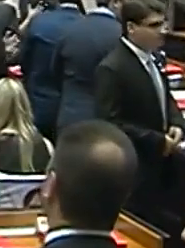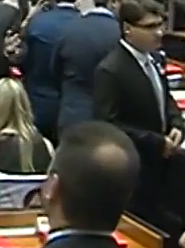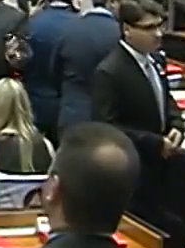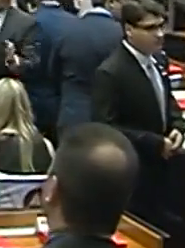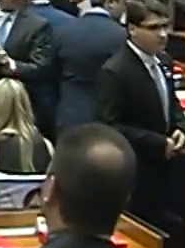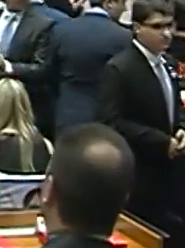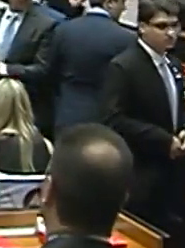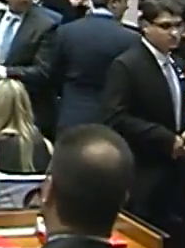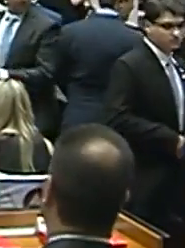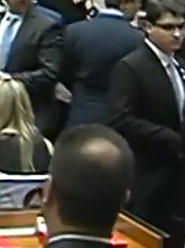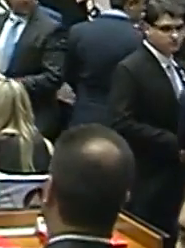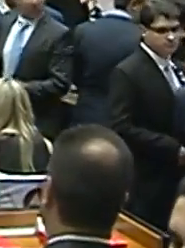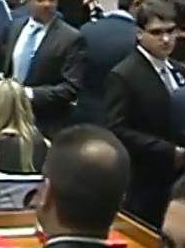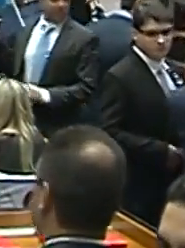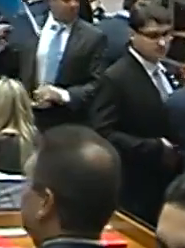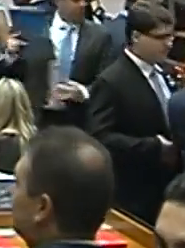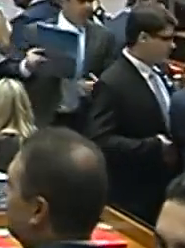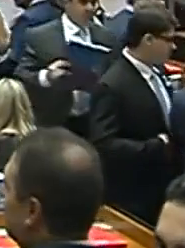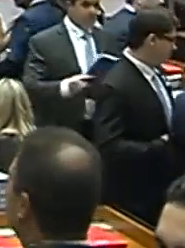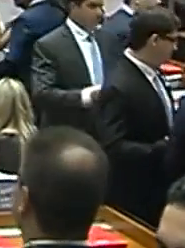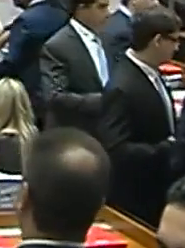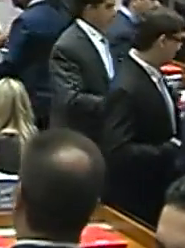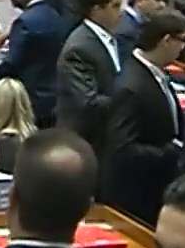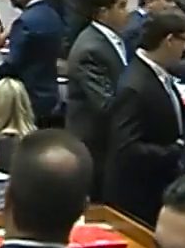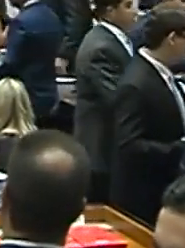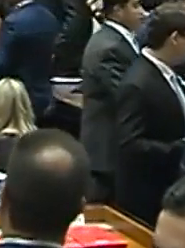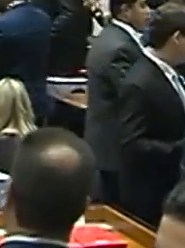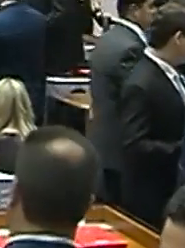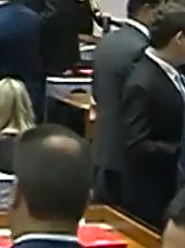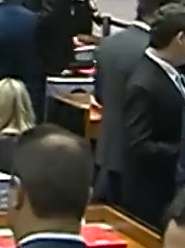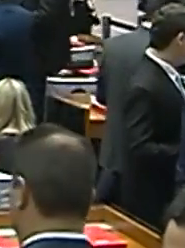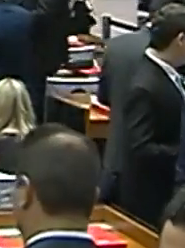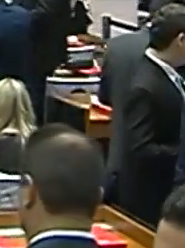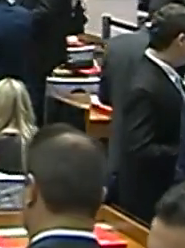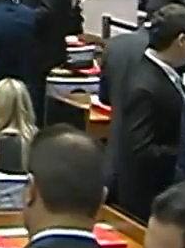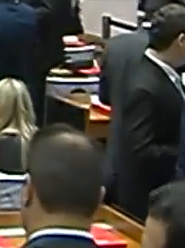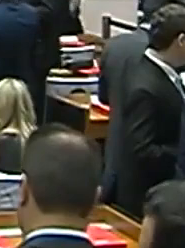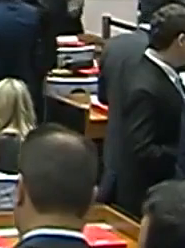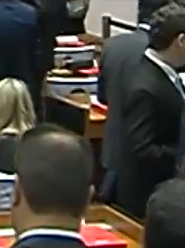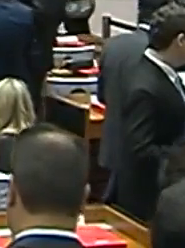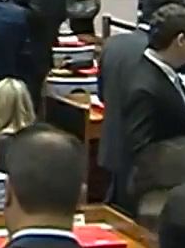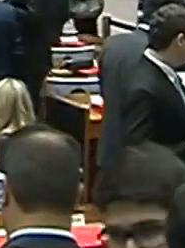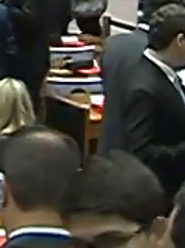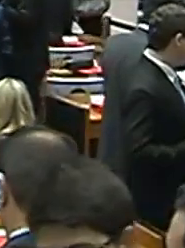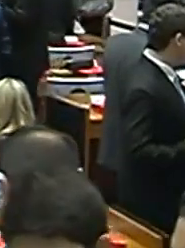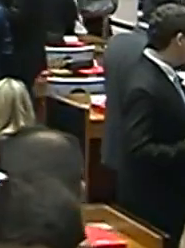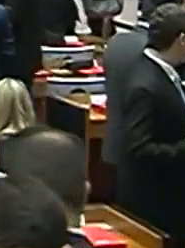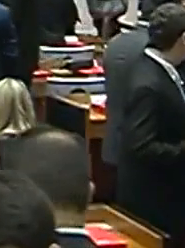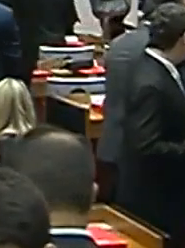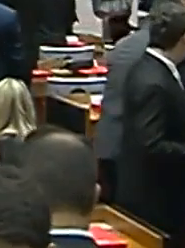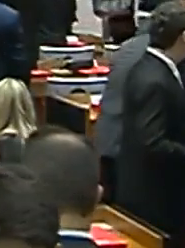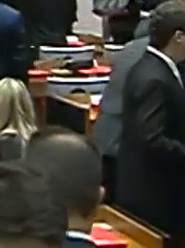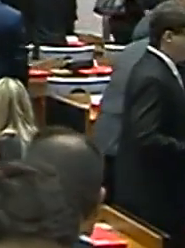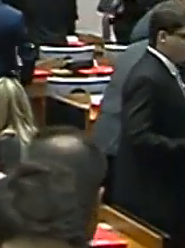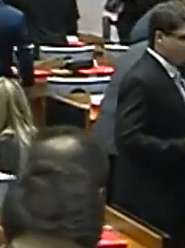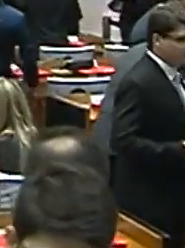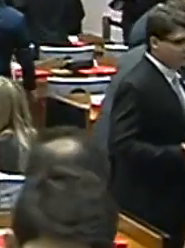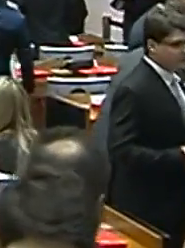pode ver na imagem já alguns deputados estaduais, alguns deputados novatos, deputados reeleitos também.